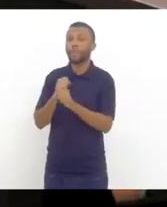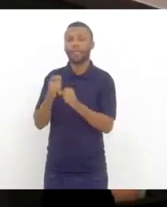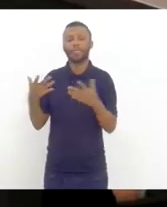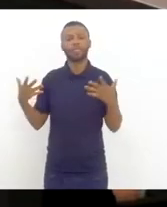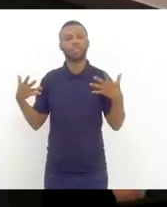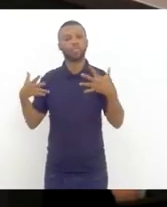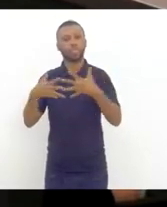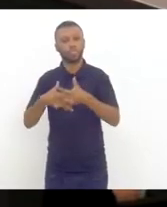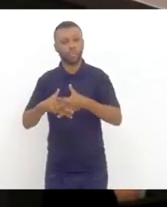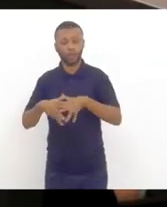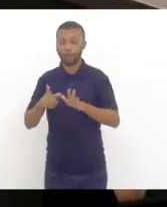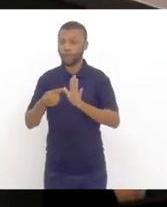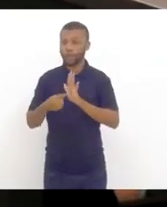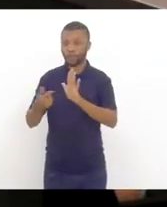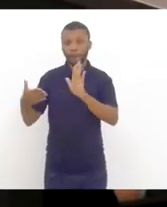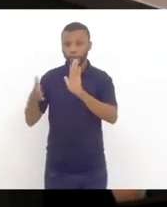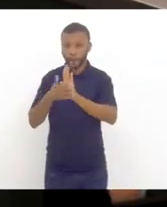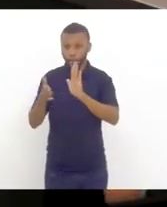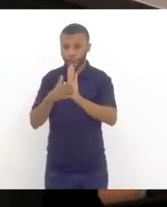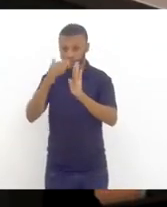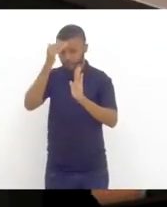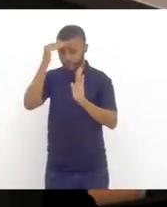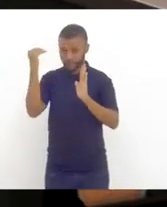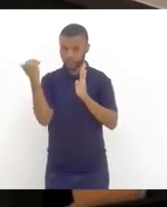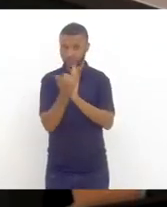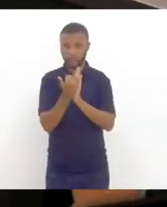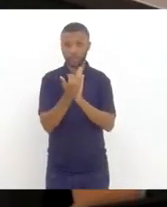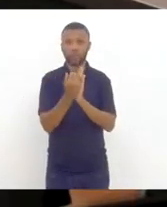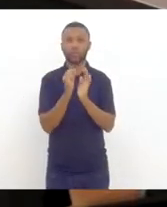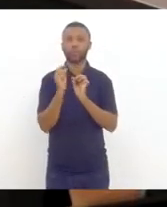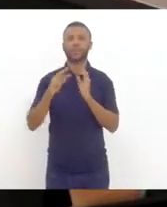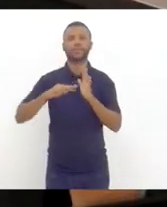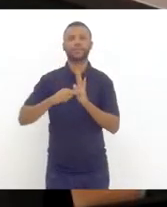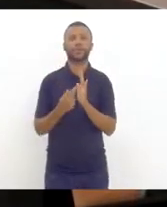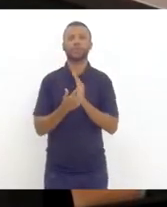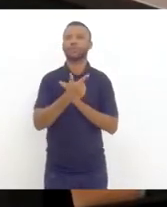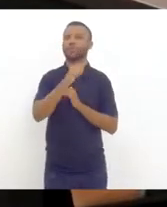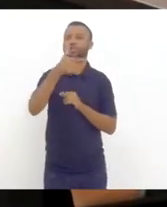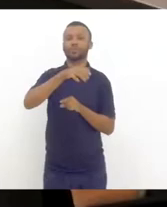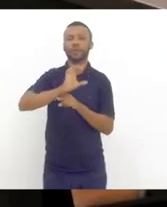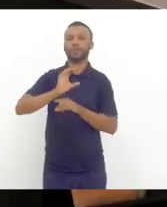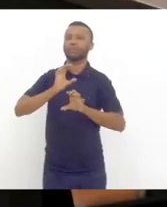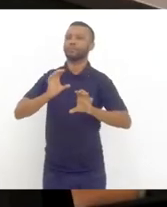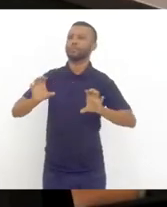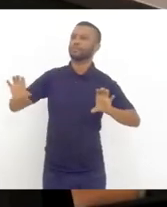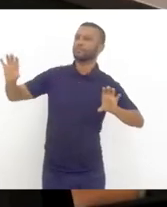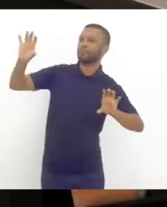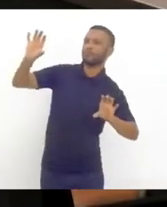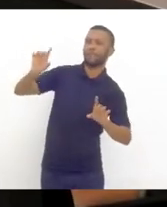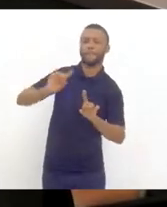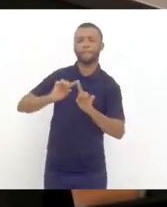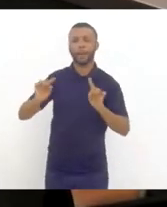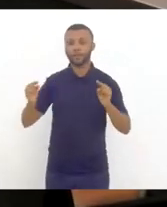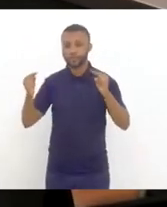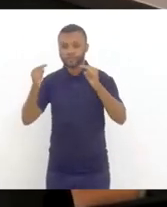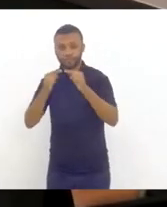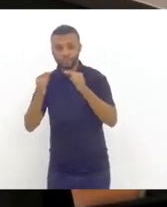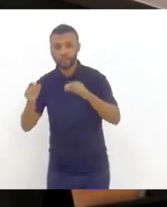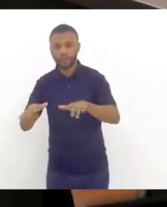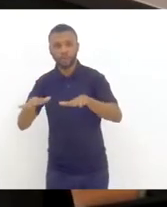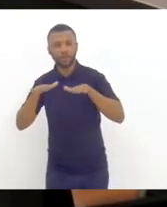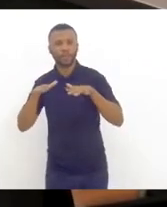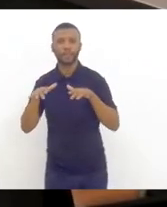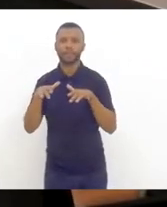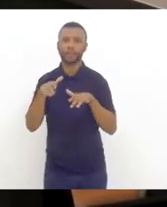uma proposta baseada no que foi dos outros estados, mas, assim, não acho que vai ser pertinente aqui para a audiência pública a gente entrar em